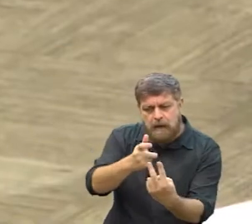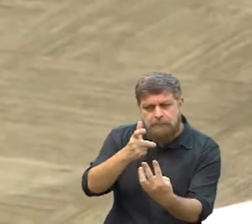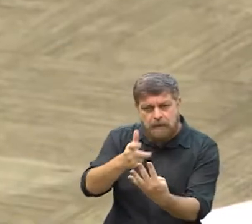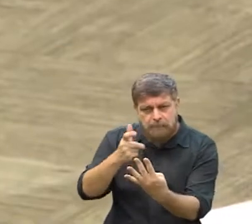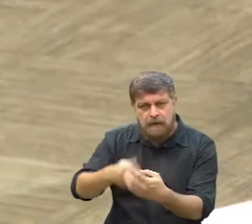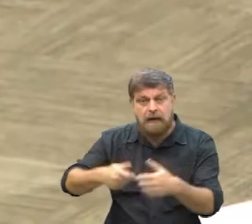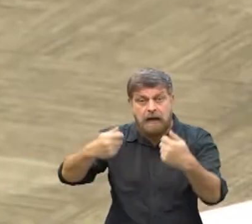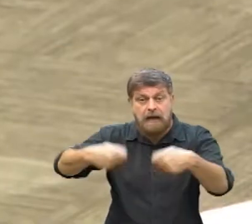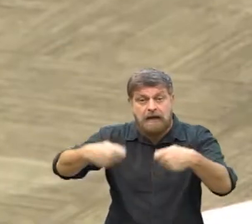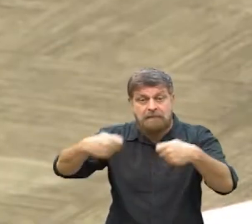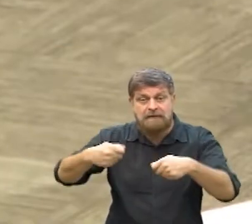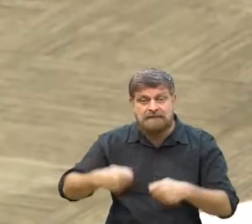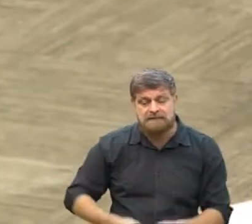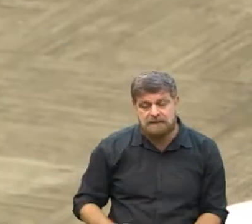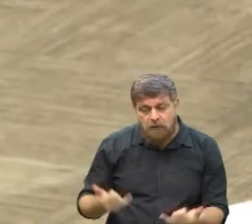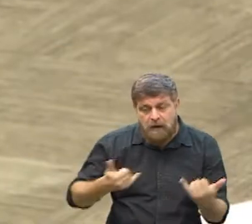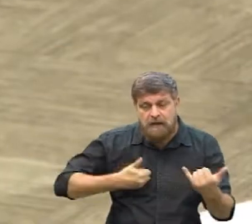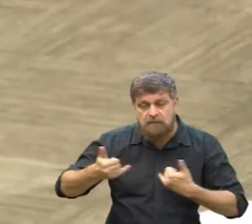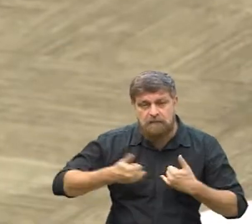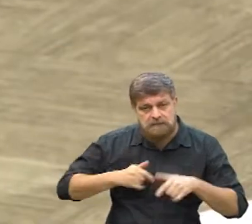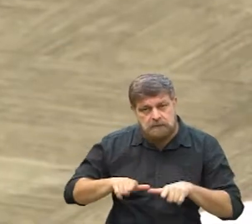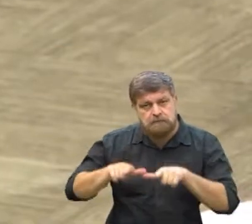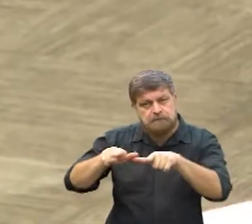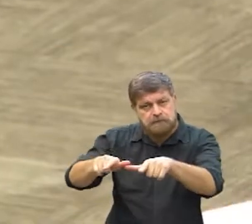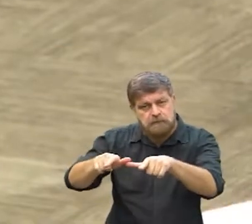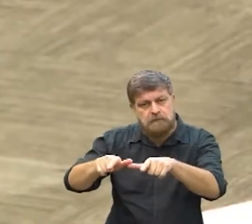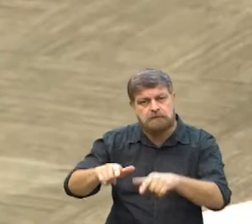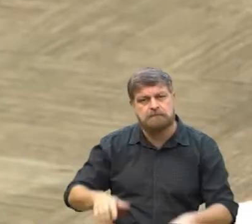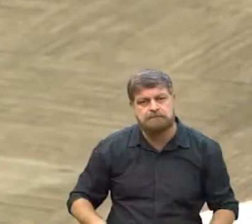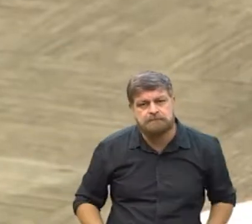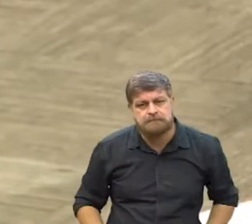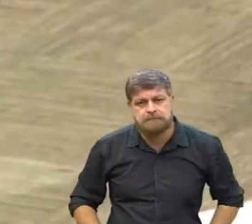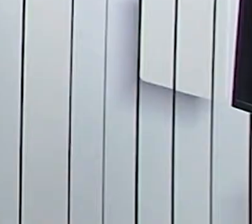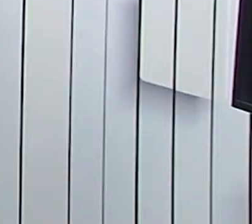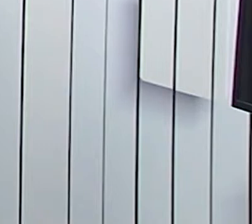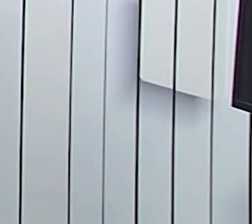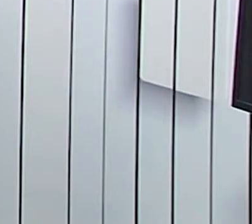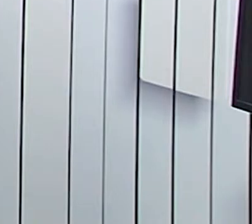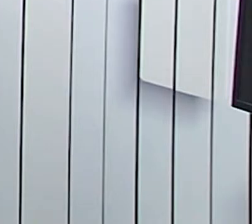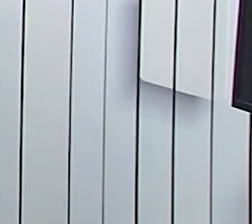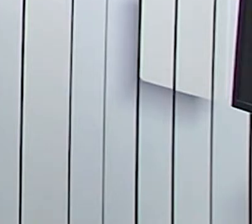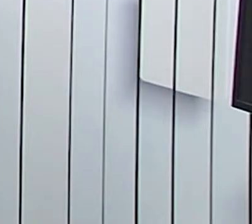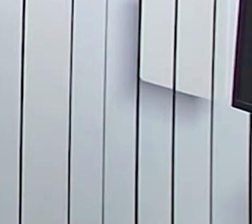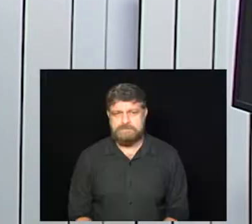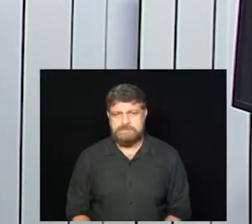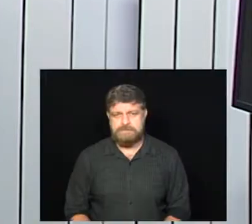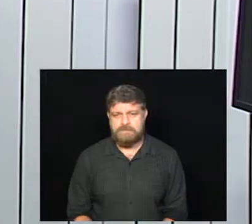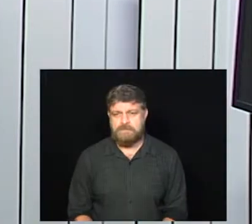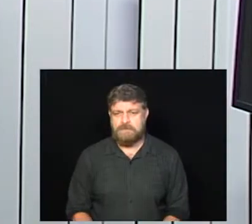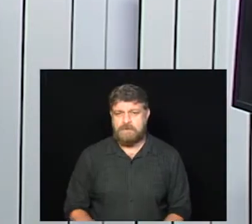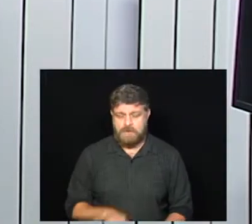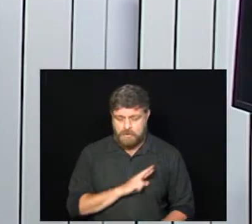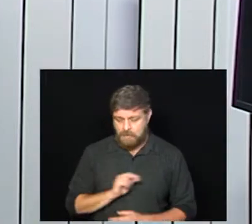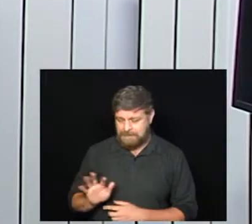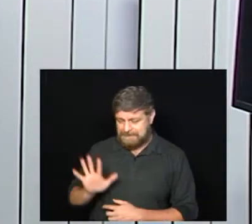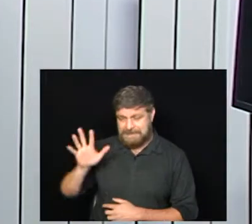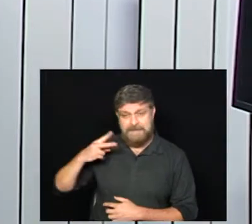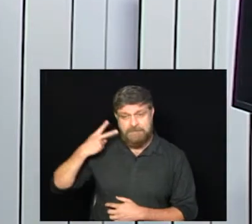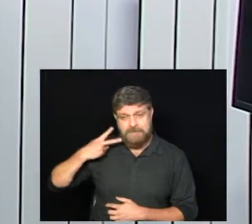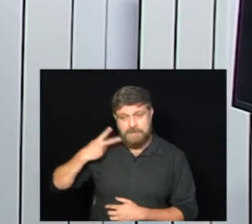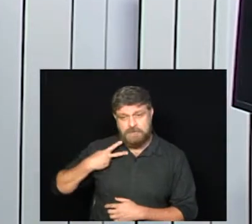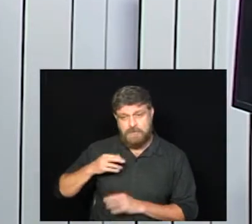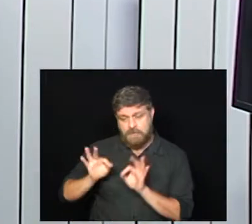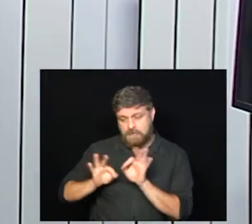estão sendo vacinadas e precisam dessa informação atualizada. O vereador Rubens Gás protocolou um projeto